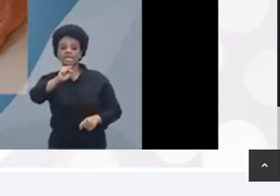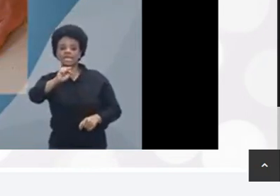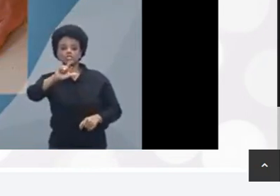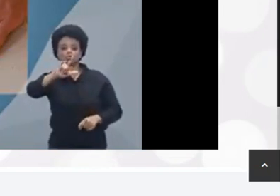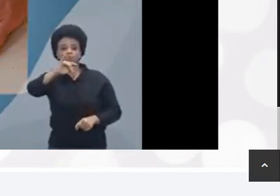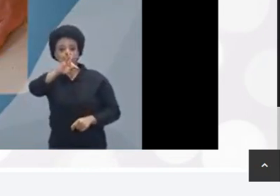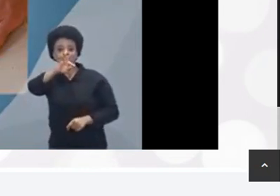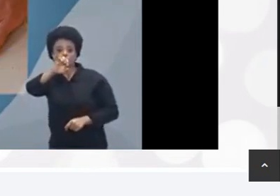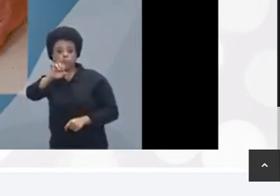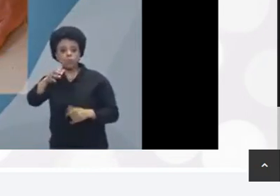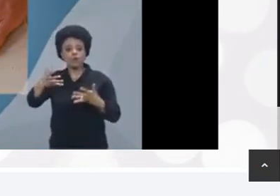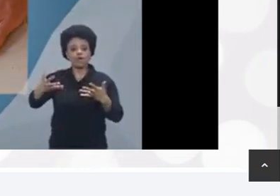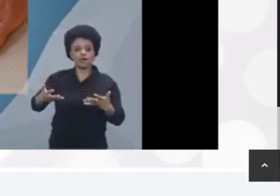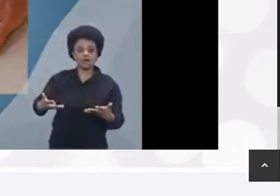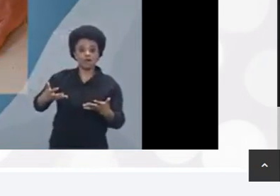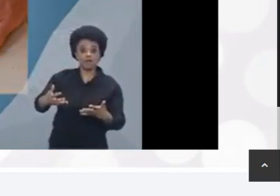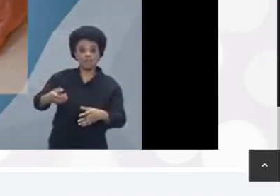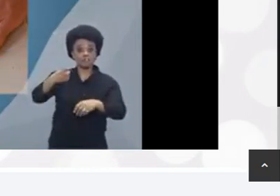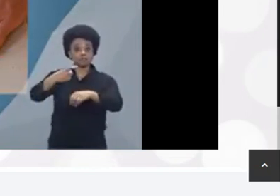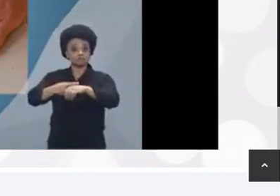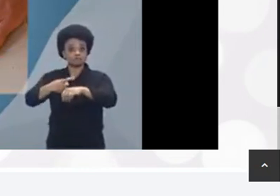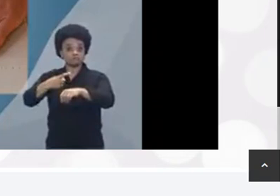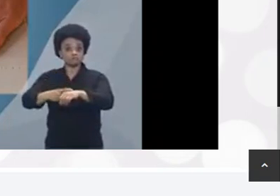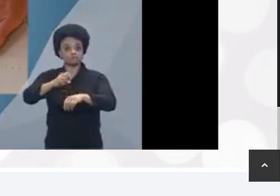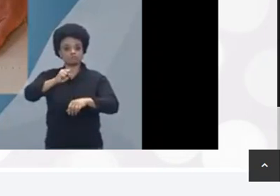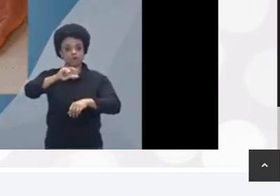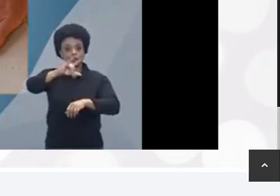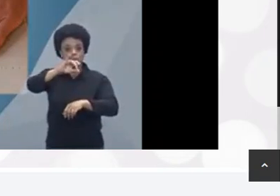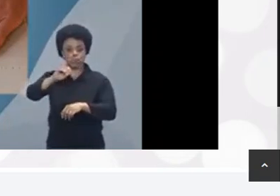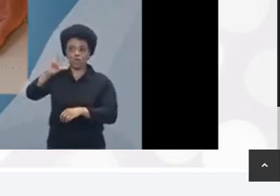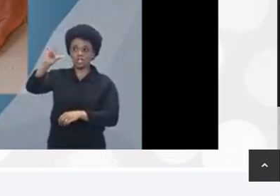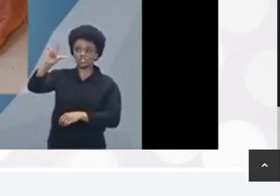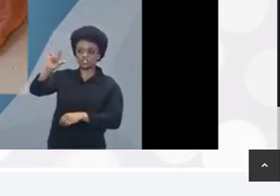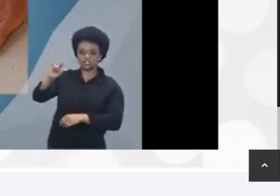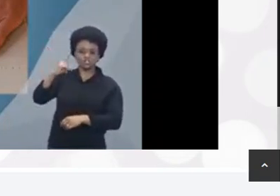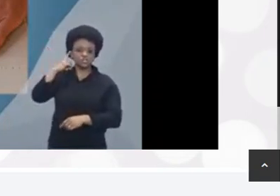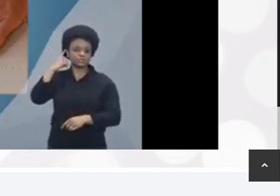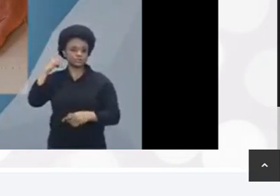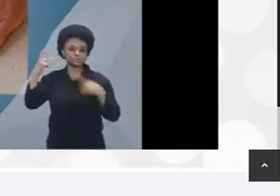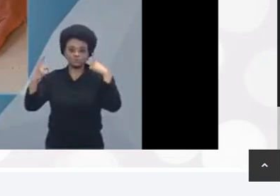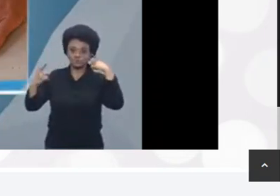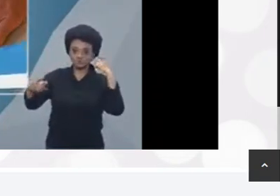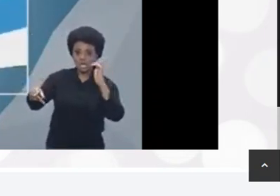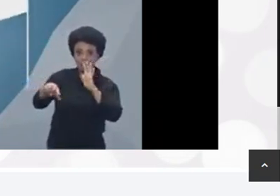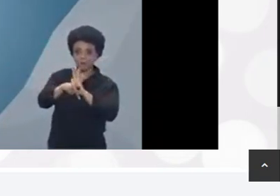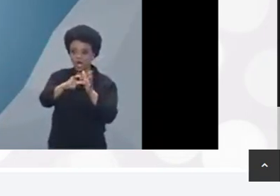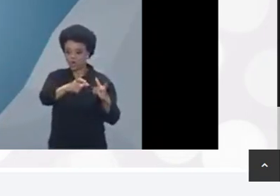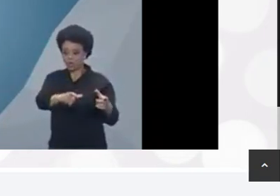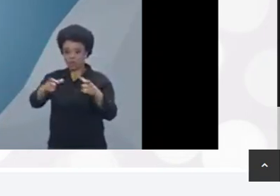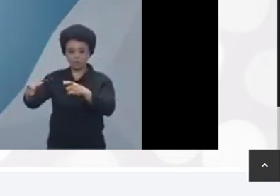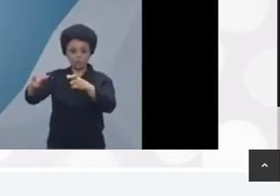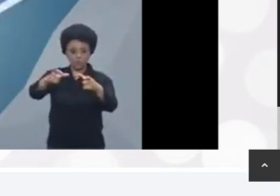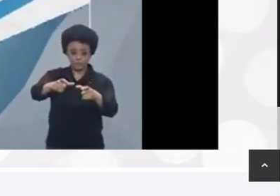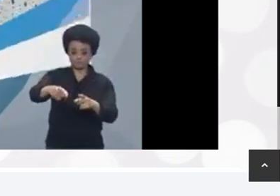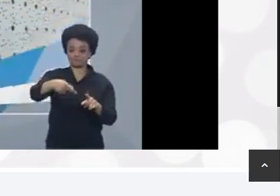são densos e sólidos e reduzem a transferência de ruído de um ambiente para o outro. O